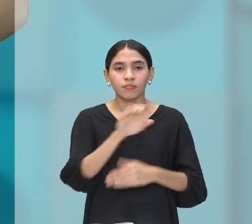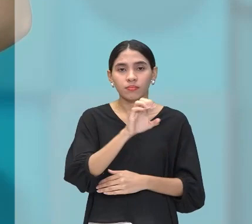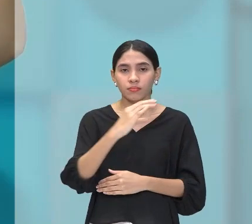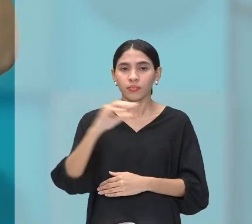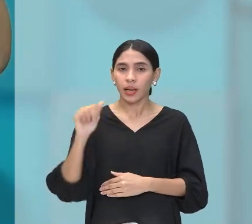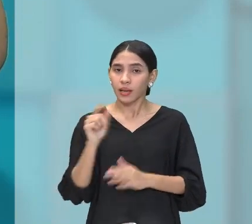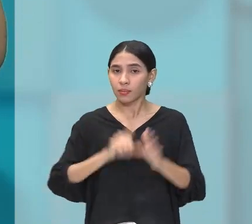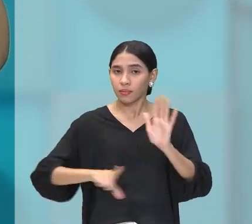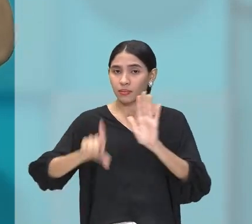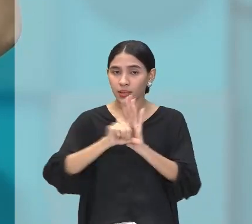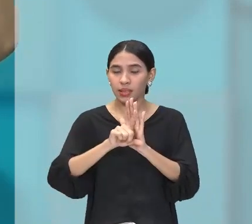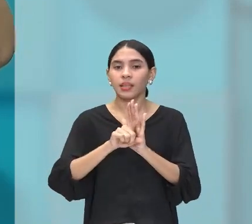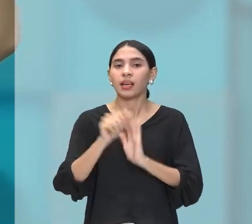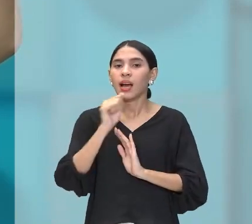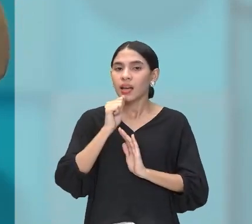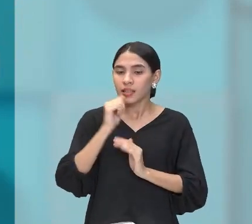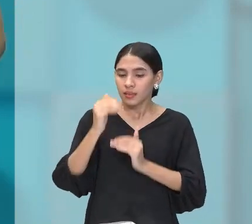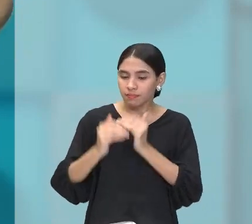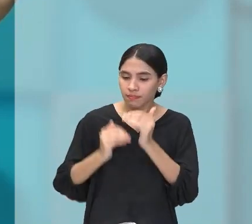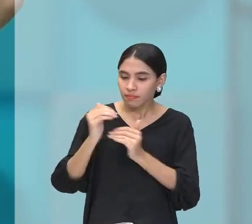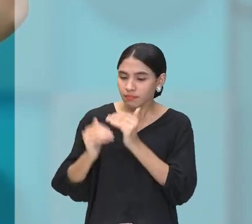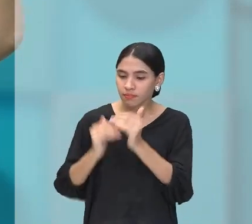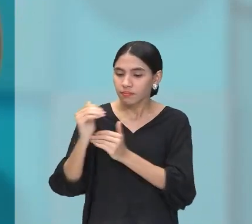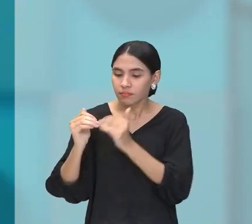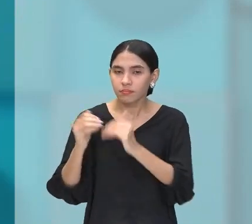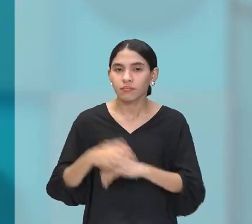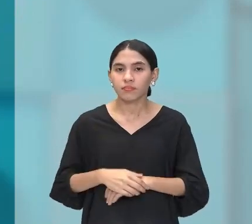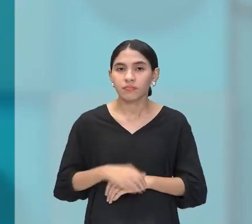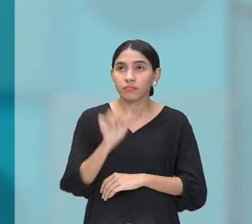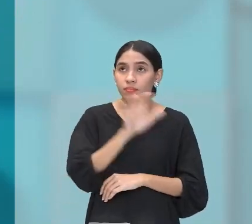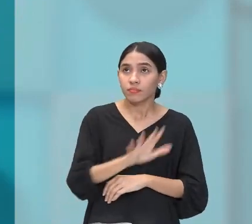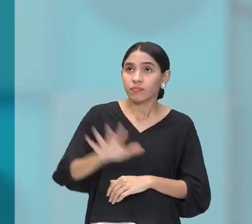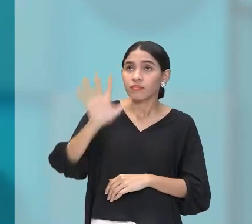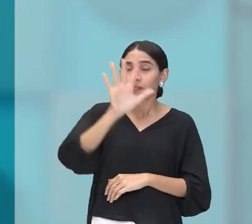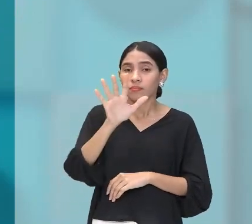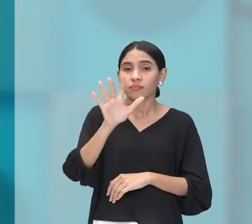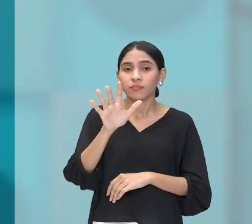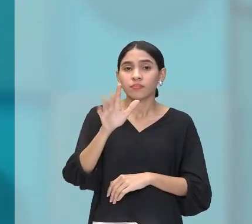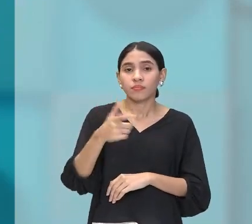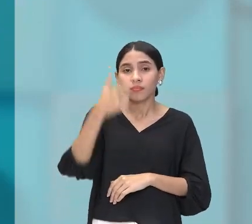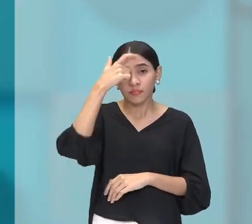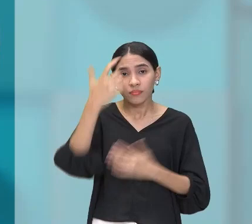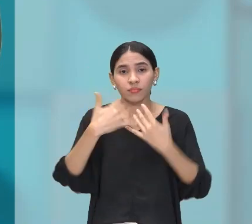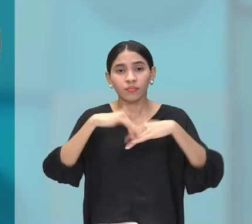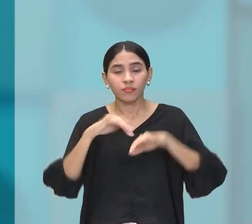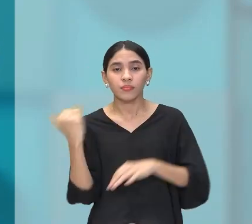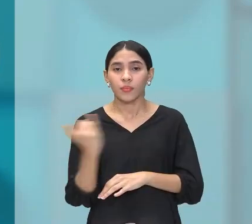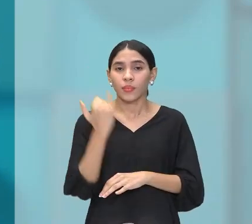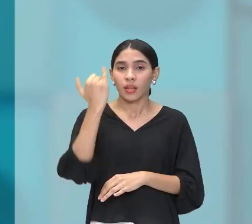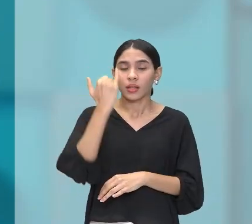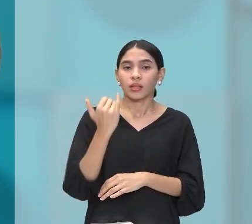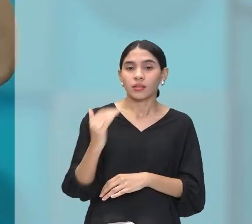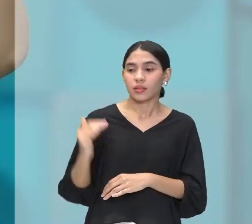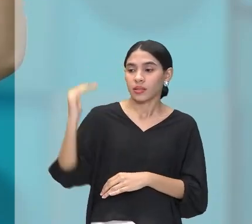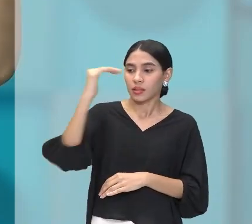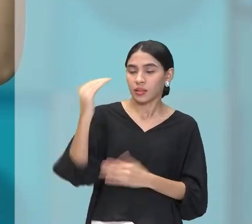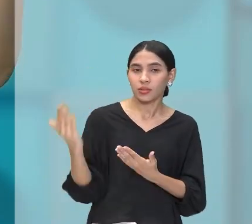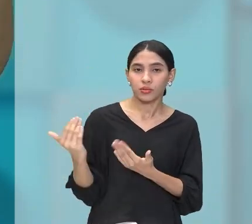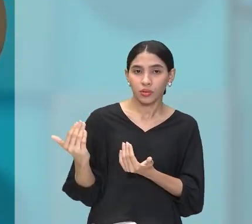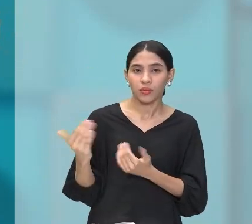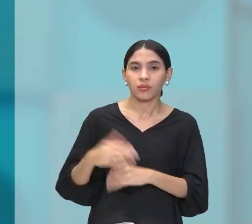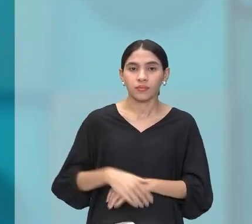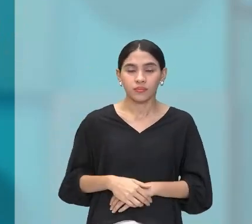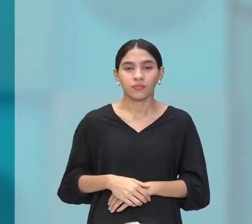vai sendo desenvolvida desde um processo que é universal, sob o entendimento da importância da infância e da adolescência, e